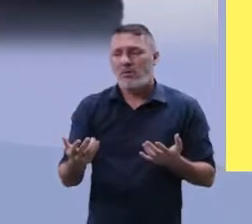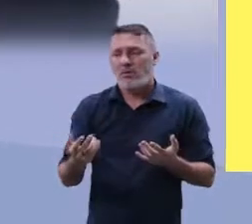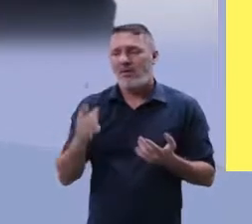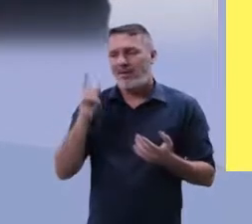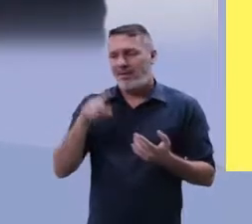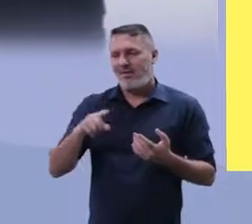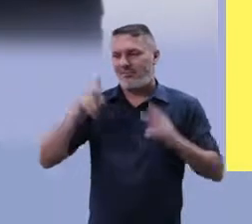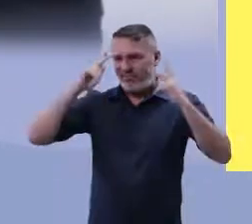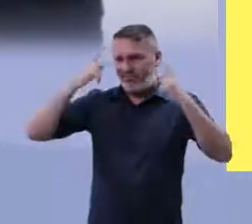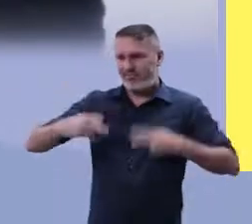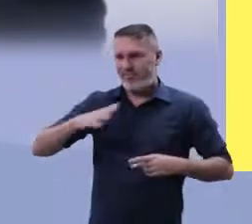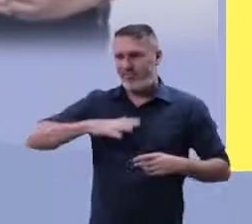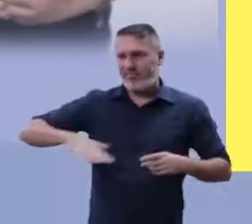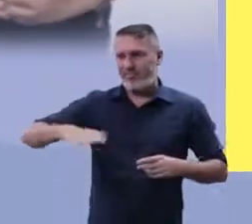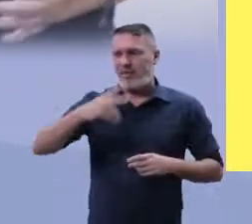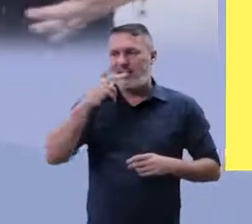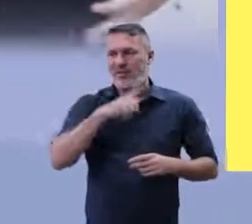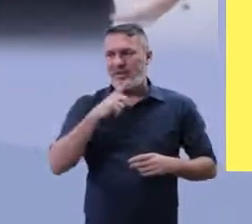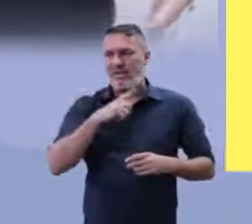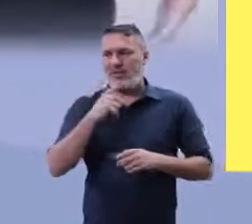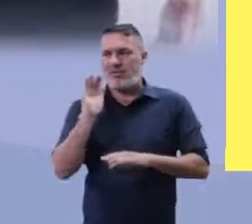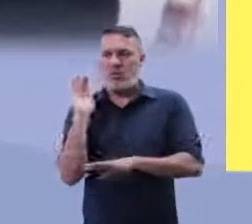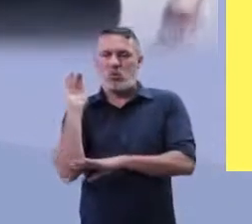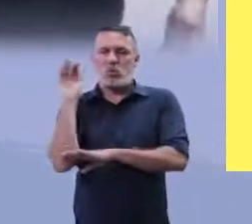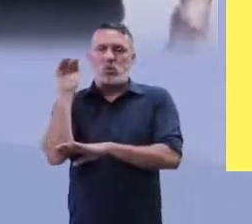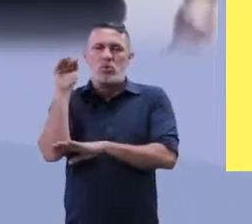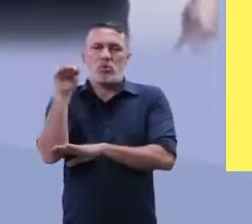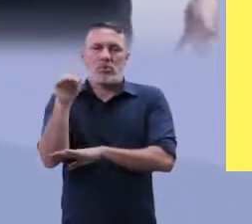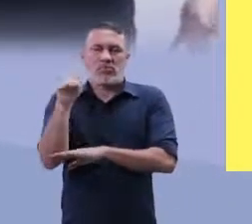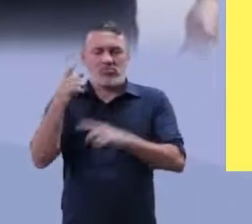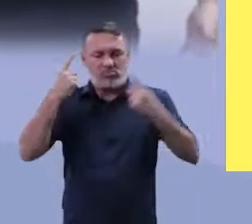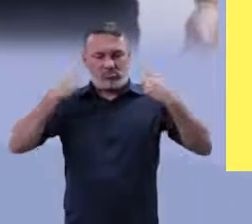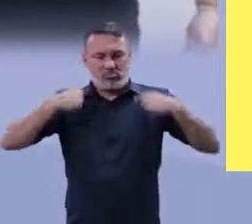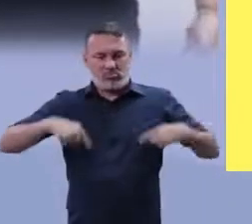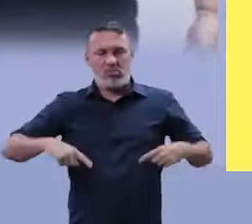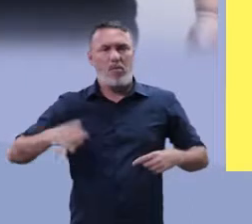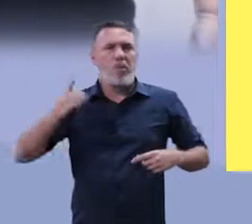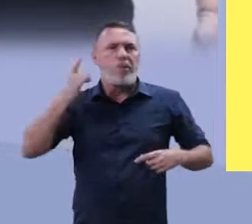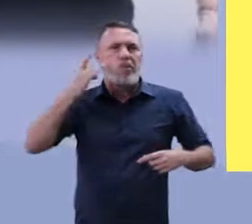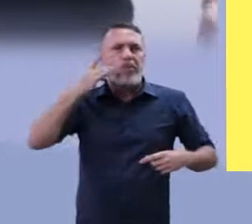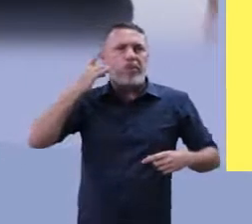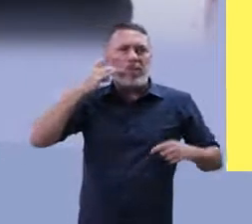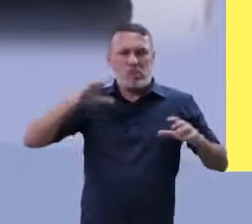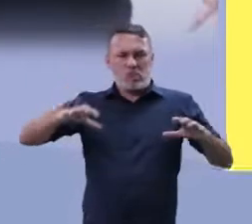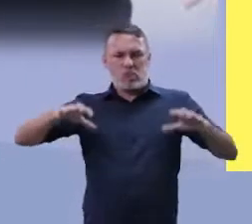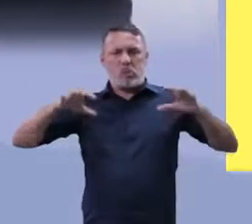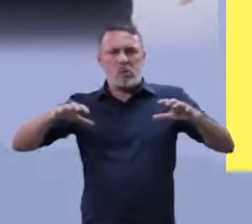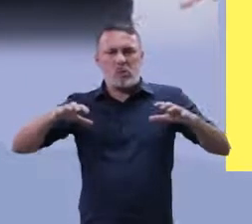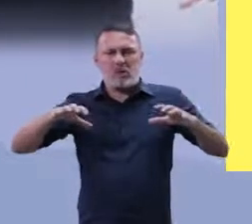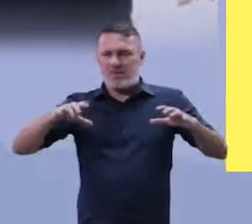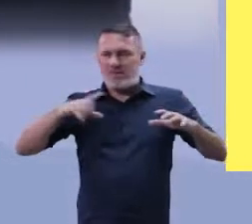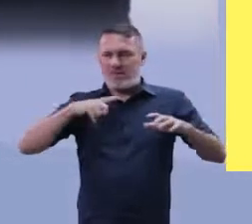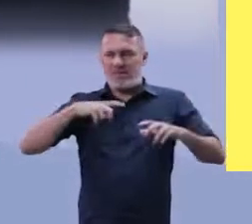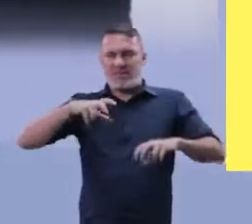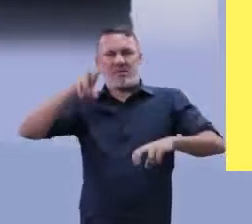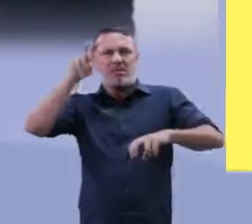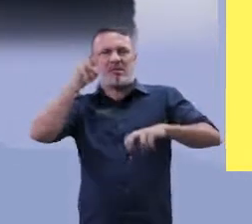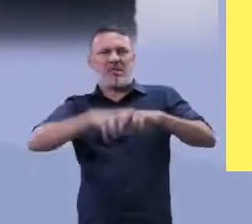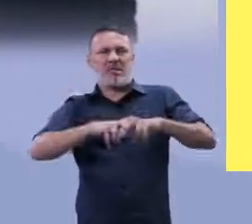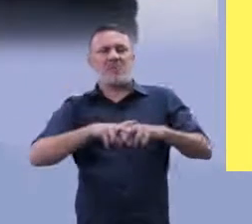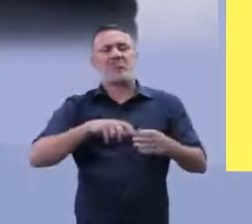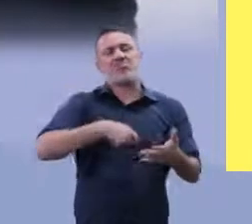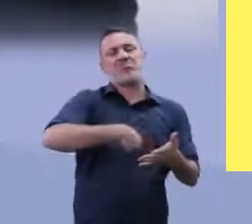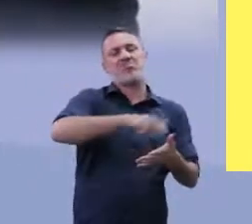homem curva. Ele é homem nádegas. É aquele bundudo sentado